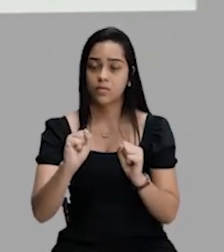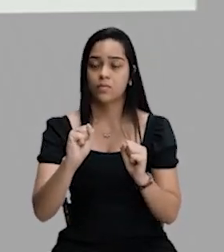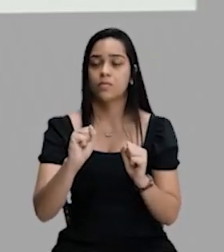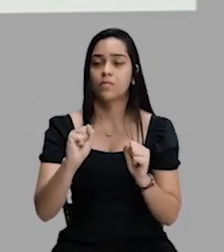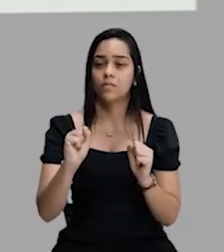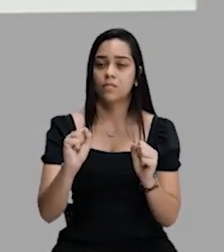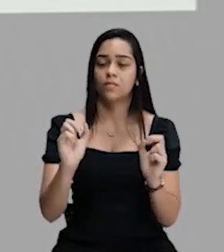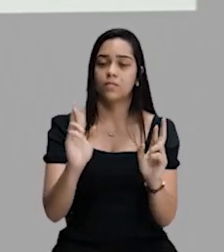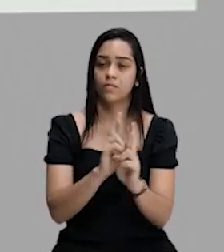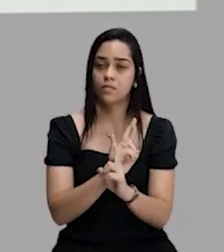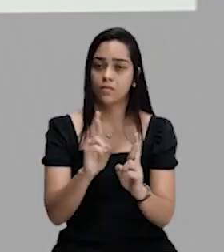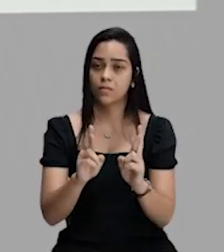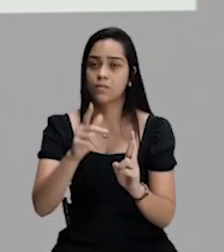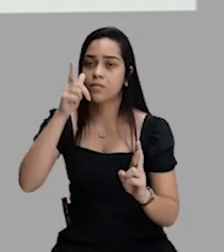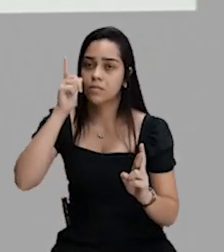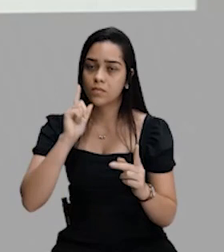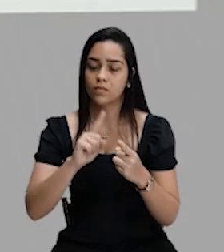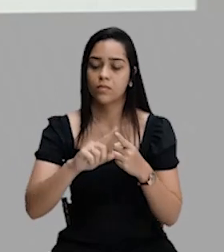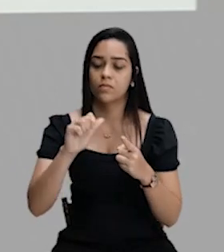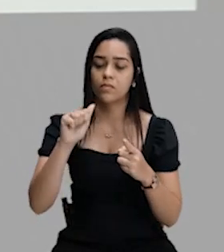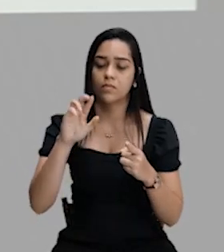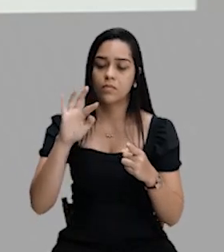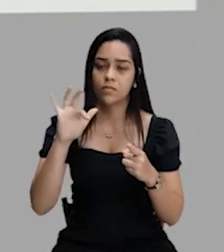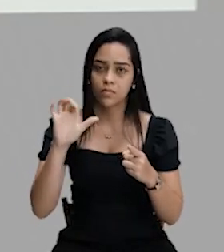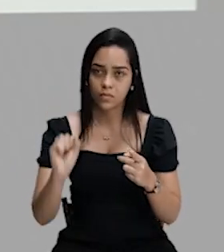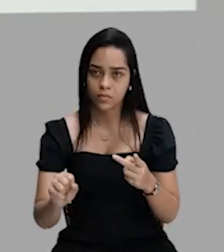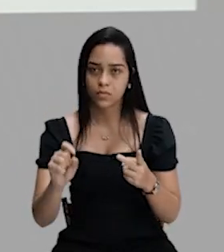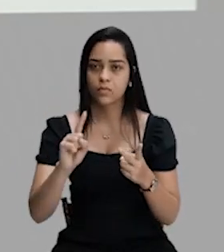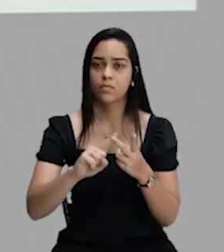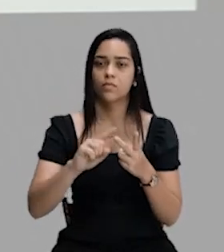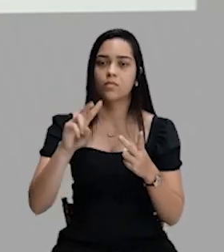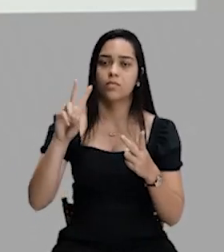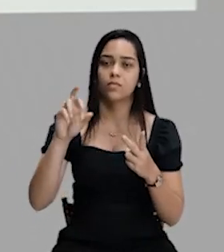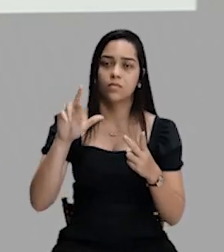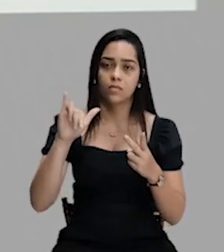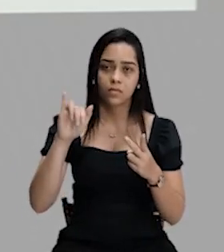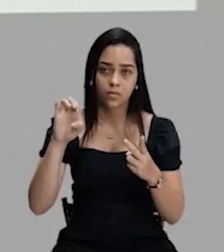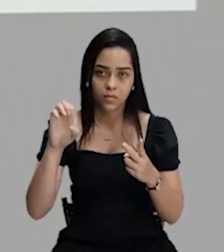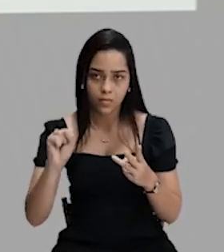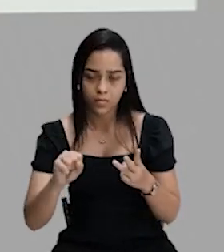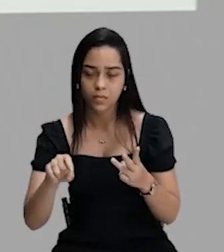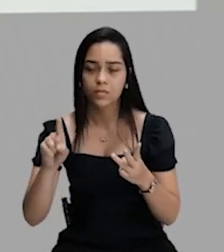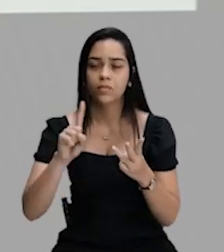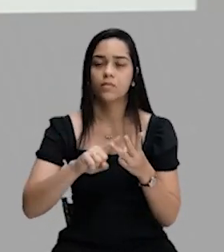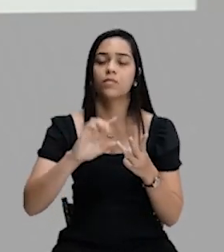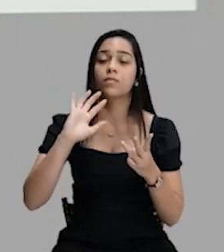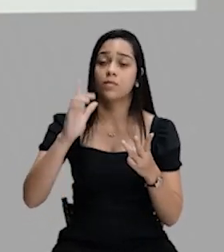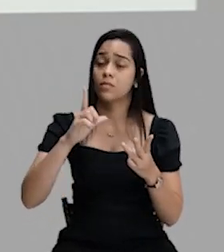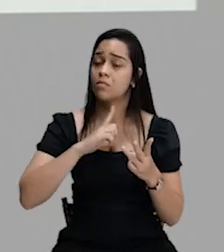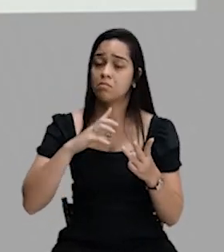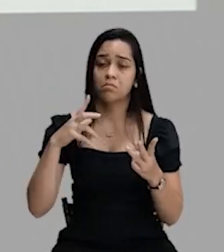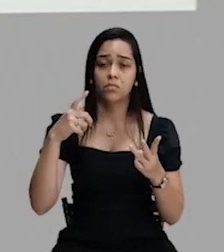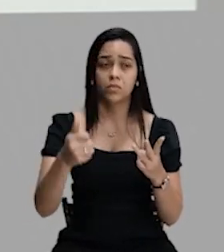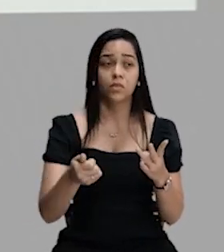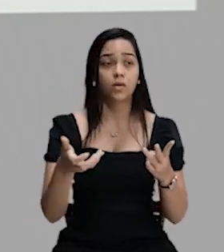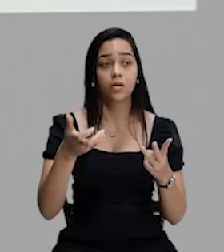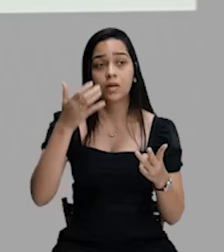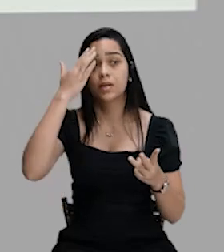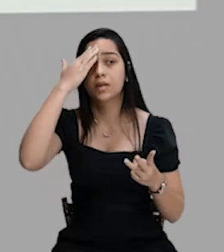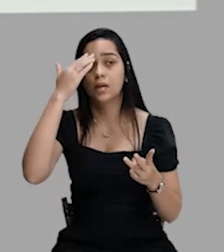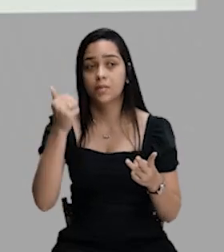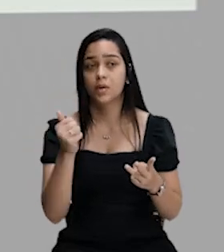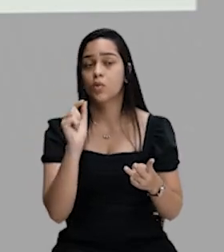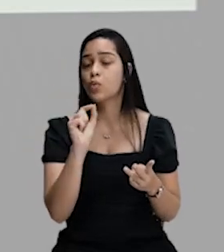arestas conseguir um número de vértices e já tem praticamente agora quer saber